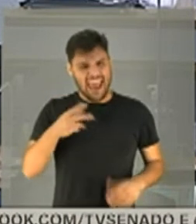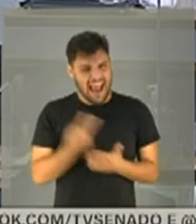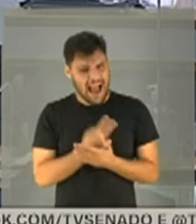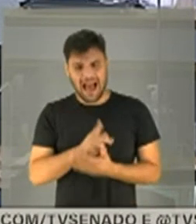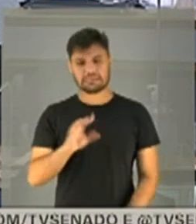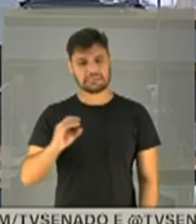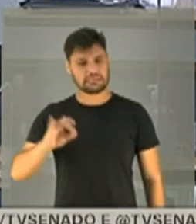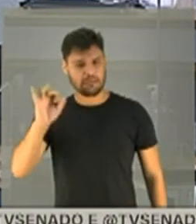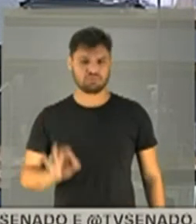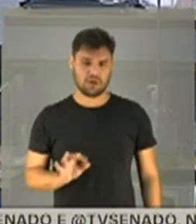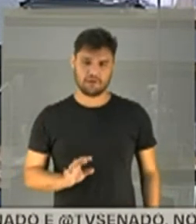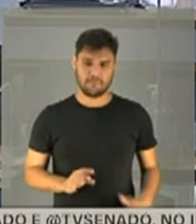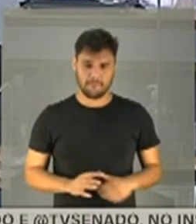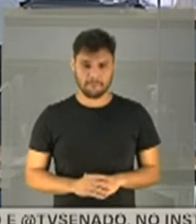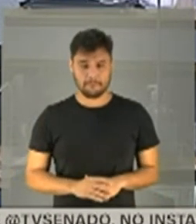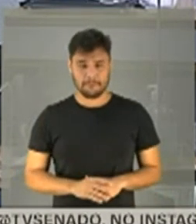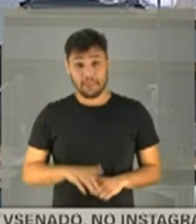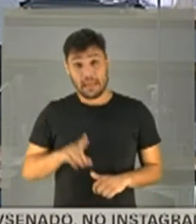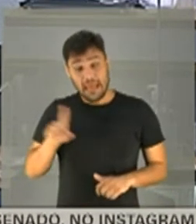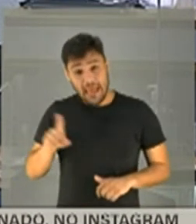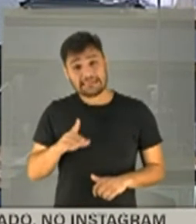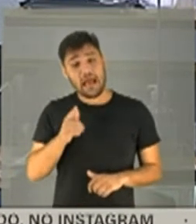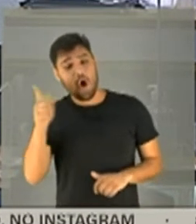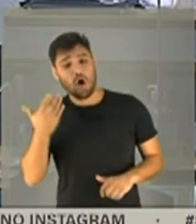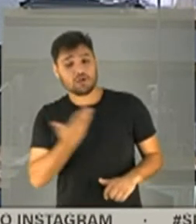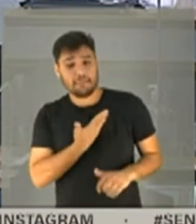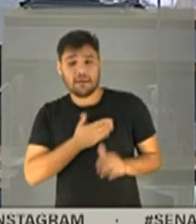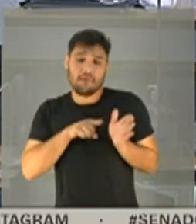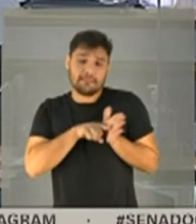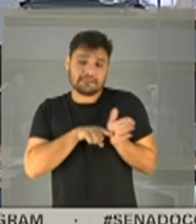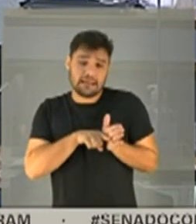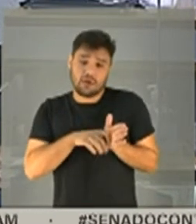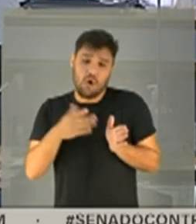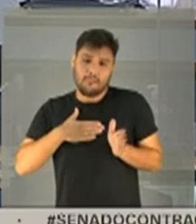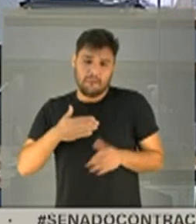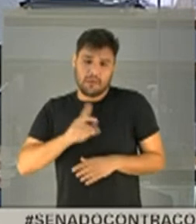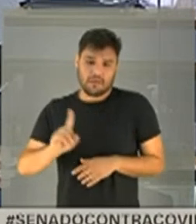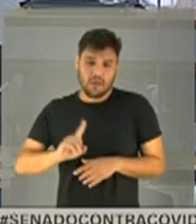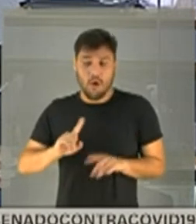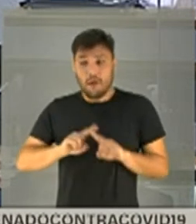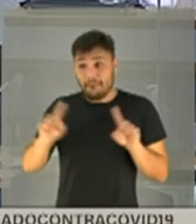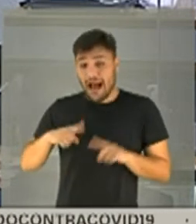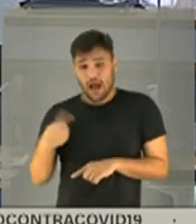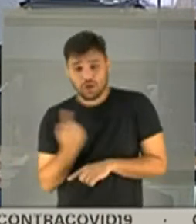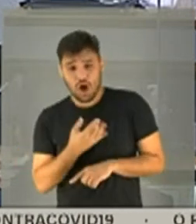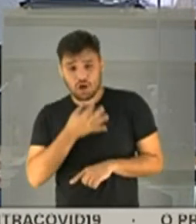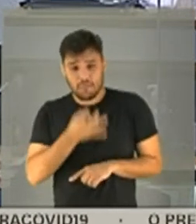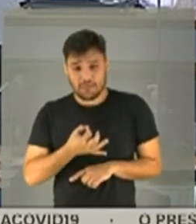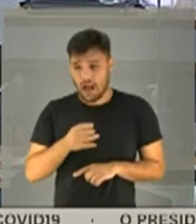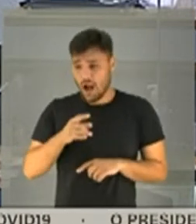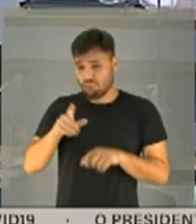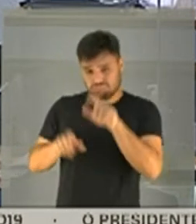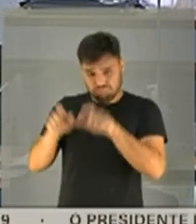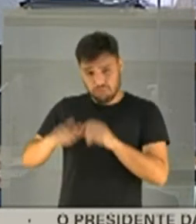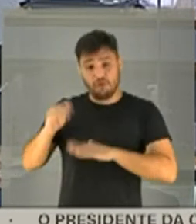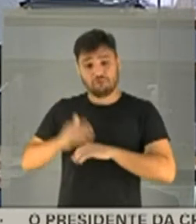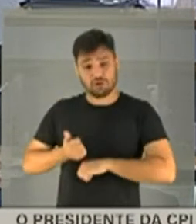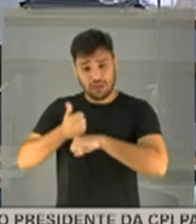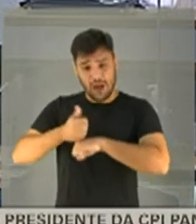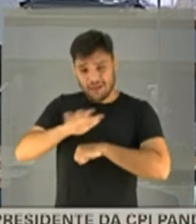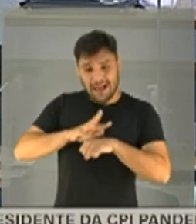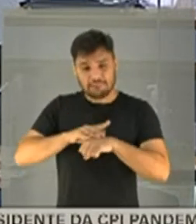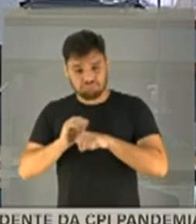isso também é difícil. Essa é a declaração de um outro colega pesquisador e não minha. Mas, assim, a nossa postura dos epidemiologistas do Brasil é